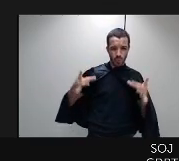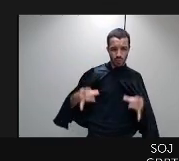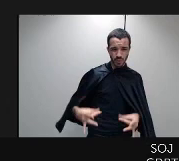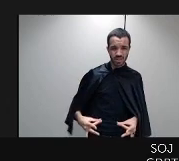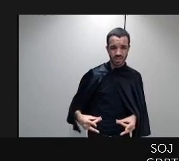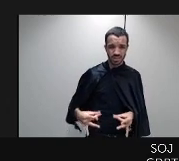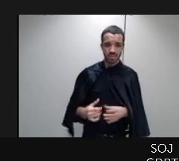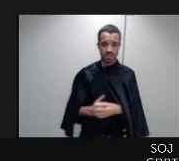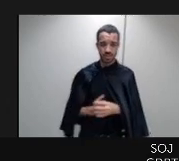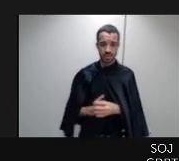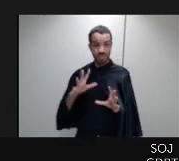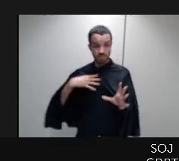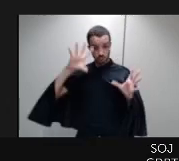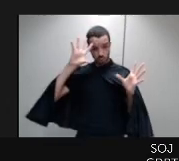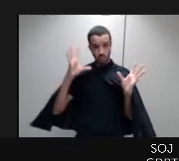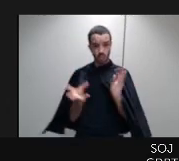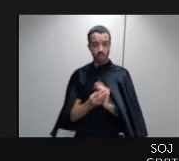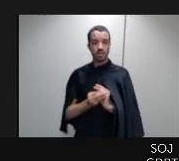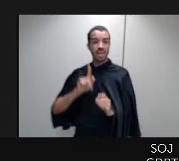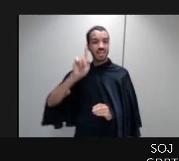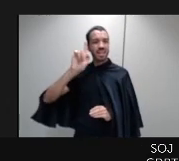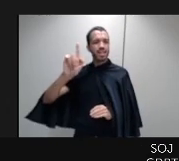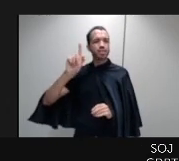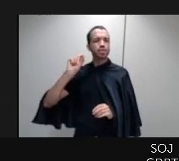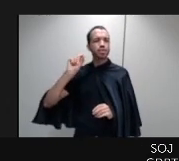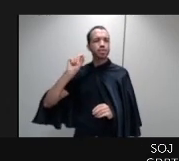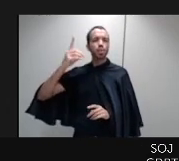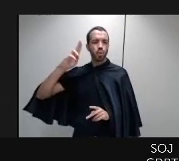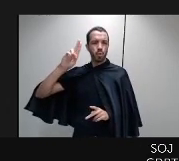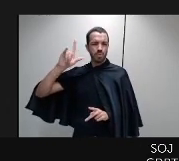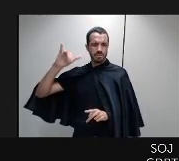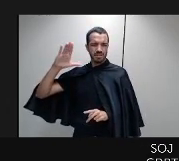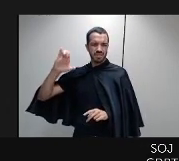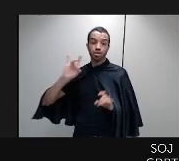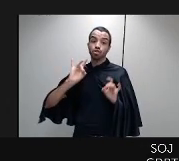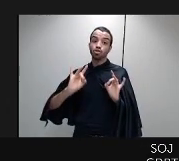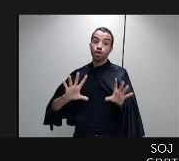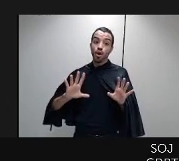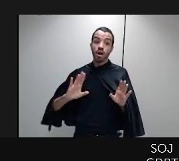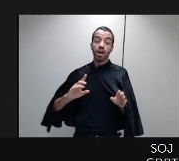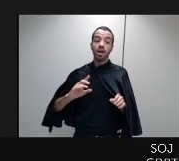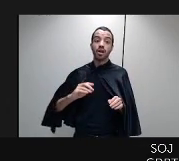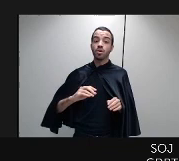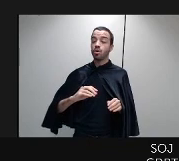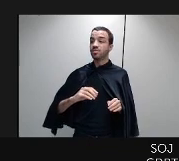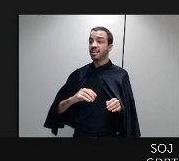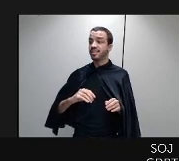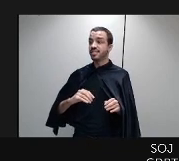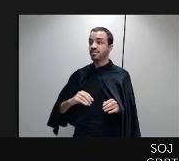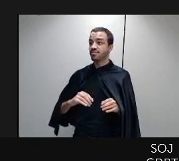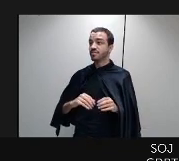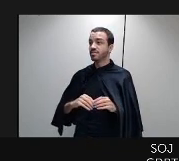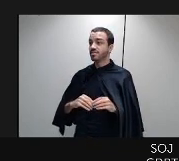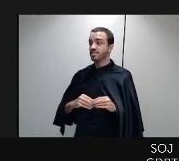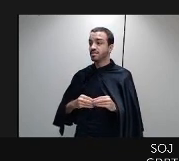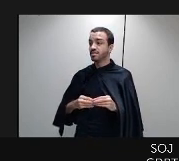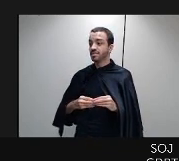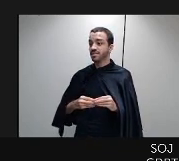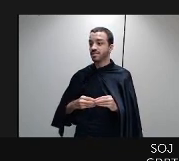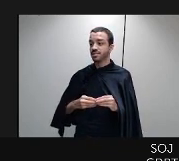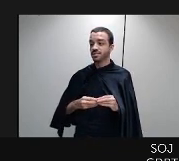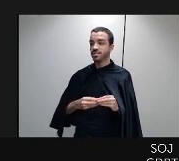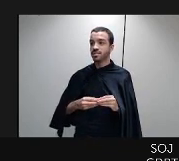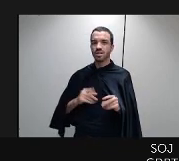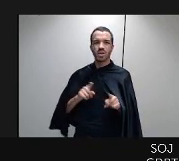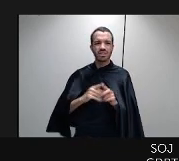a garantia do que somente ocorreria é inscrito de bem na função e habilitação